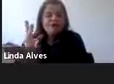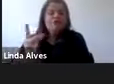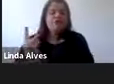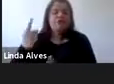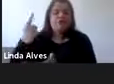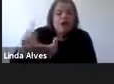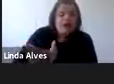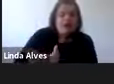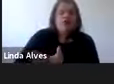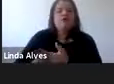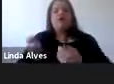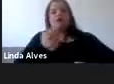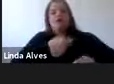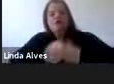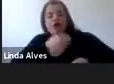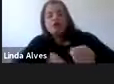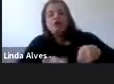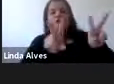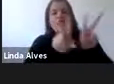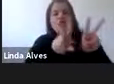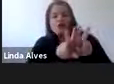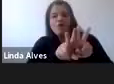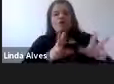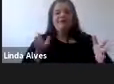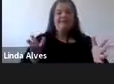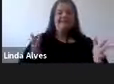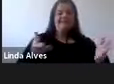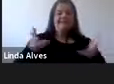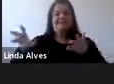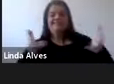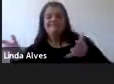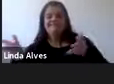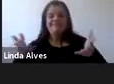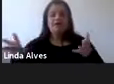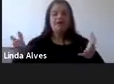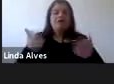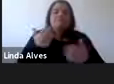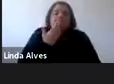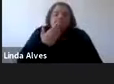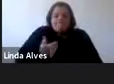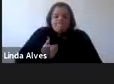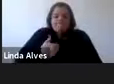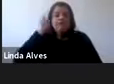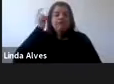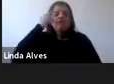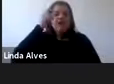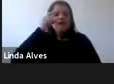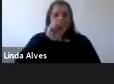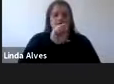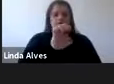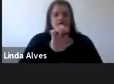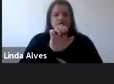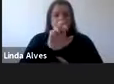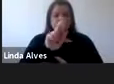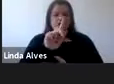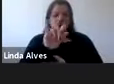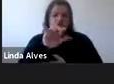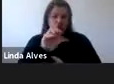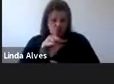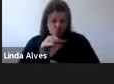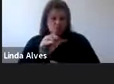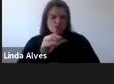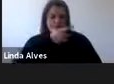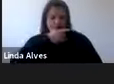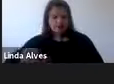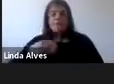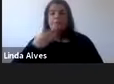estamos em negociação com a Volvo, certo? Então, diante dessas negociações, o presidente Sérgio Butka me delegou eu representá-lo, certo?